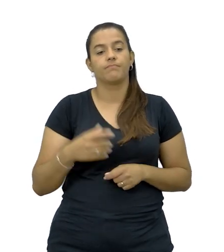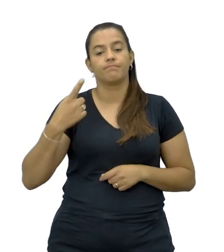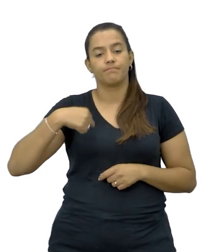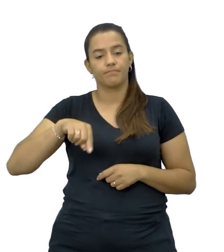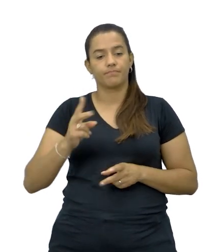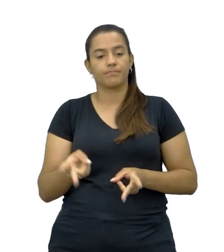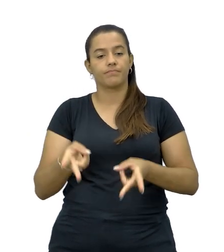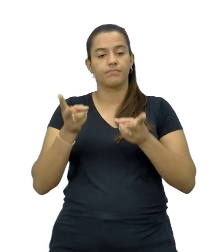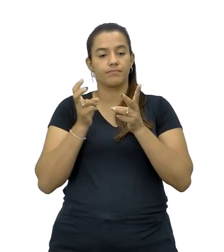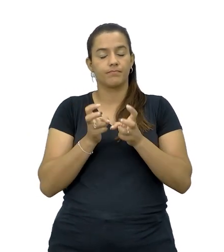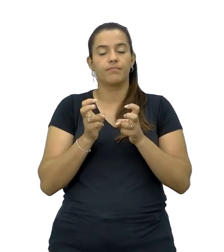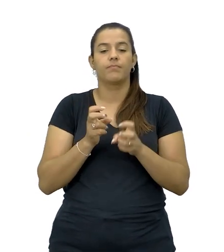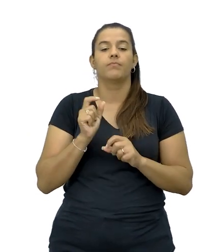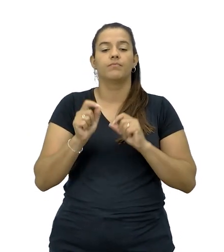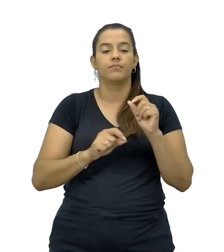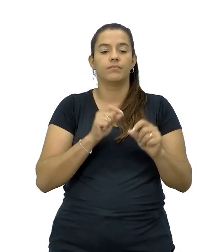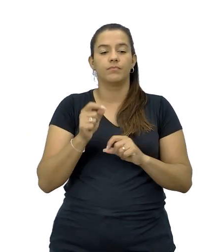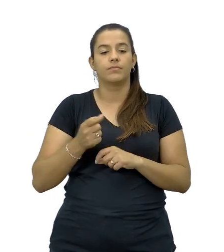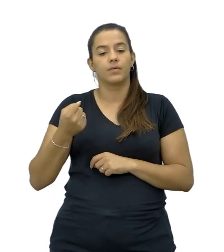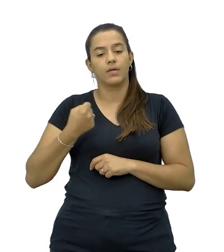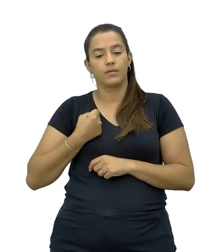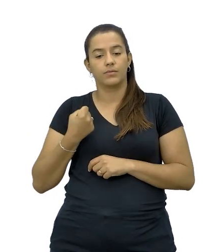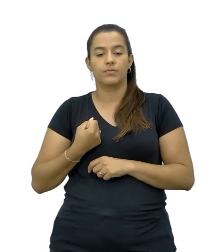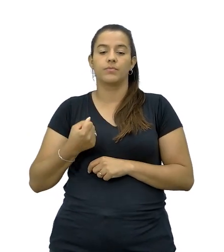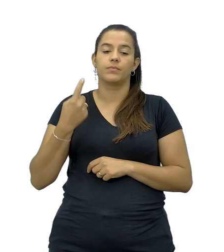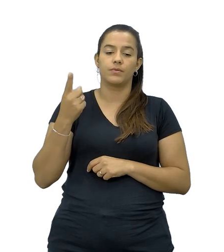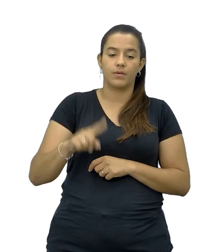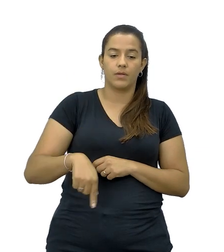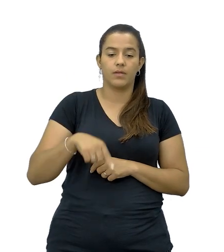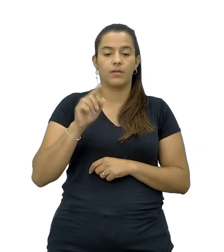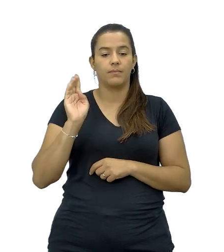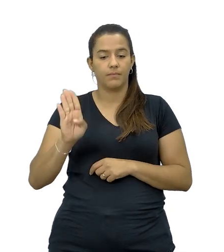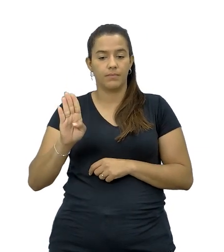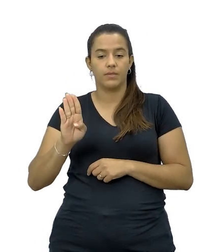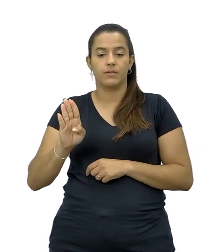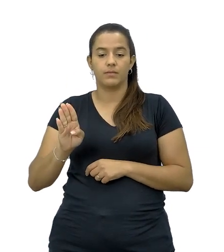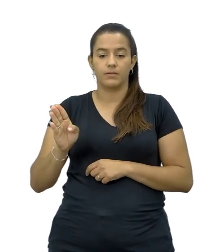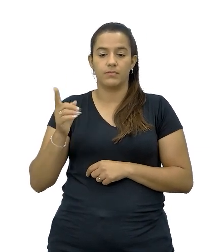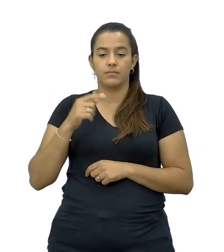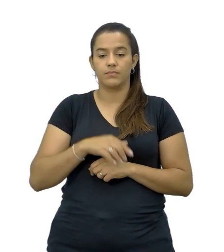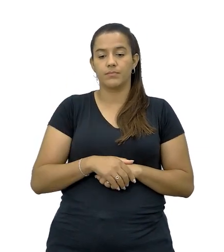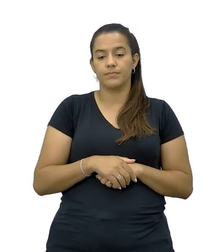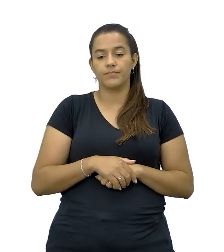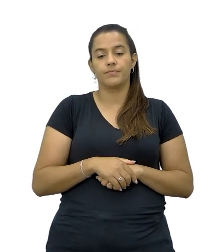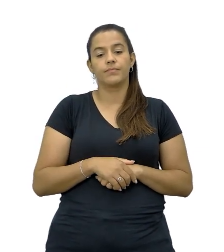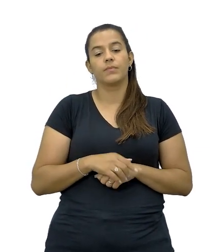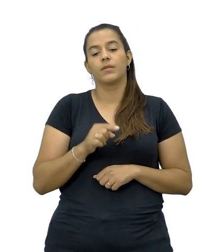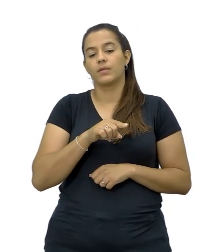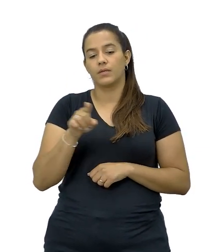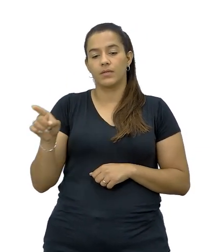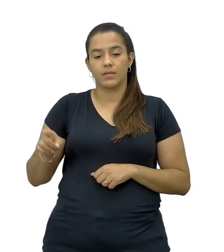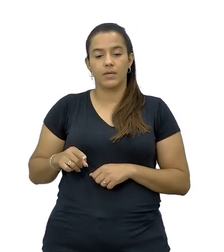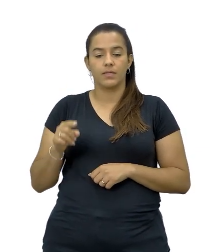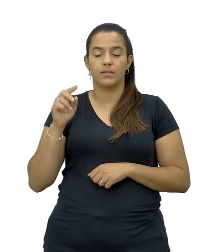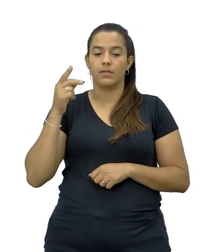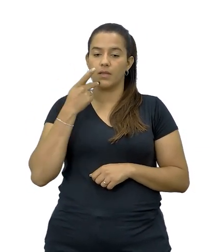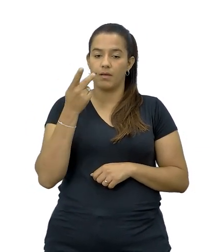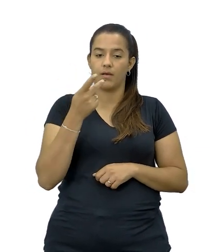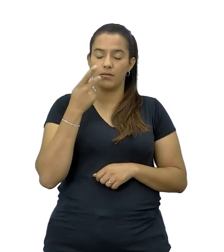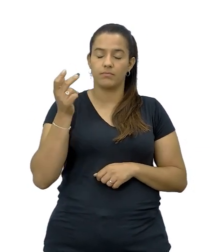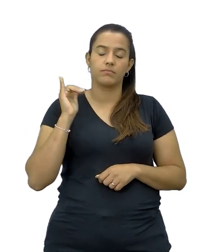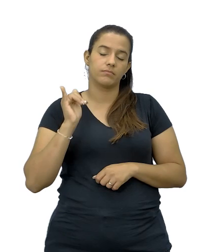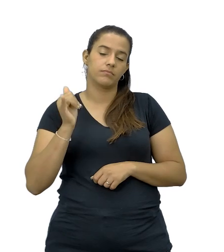aqui a alternativa correta deveria ser o fato da letra B, né? O fato da narradora não ter vencido. Então,